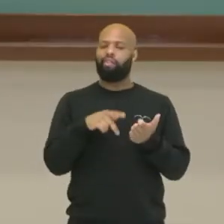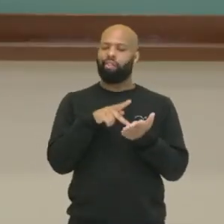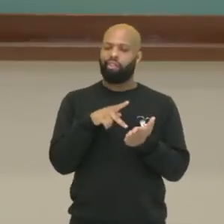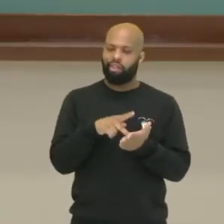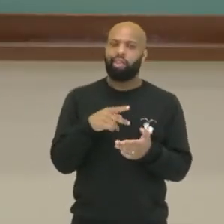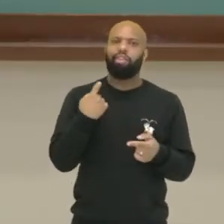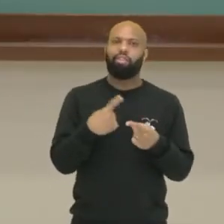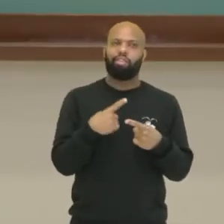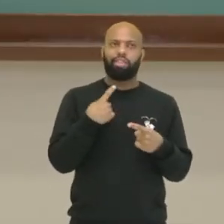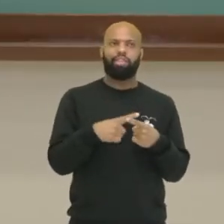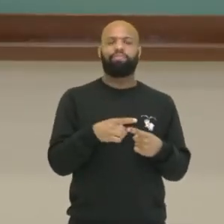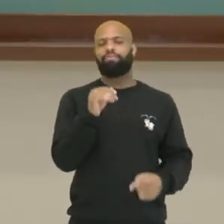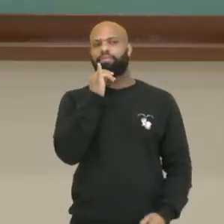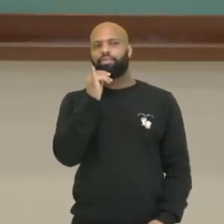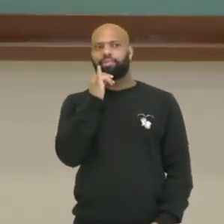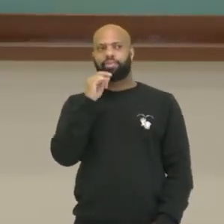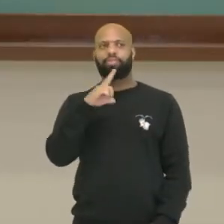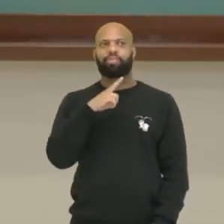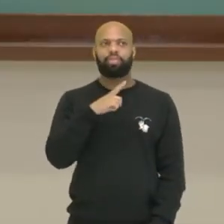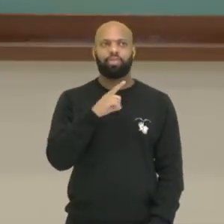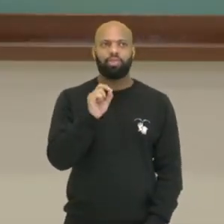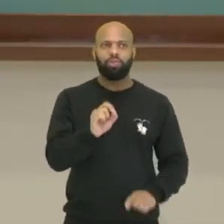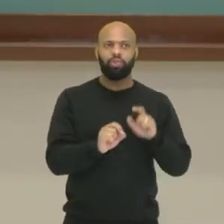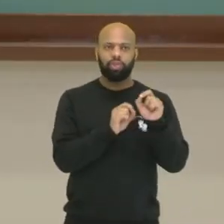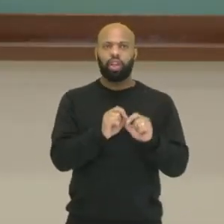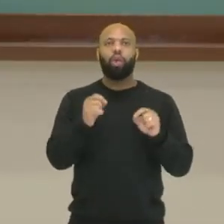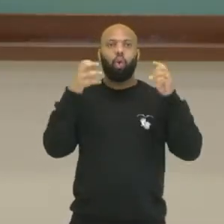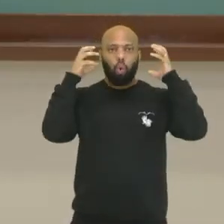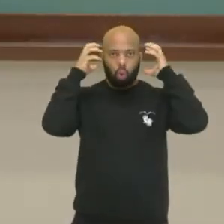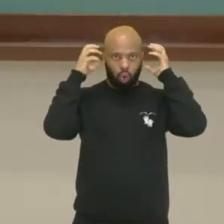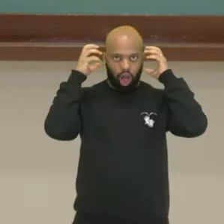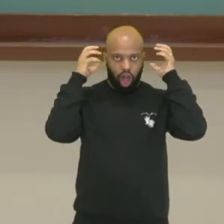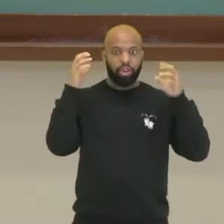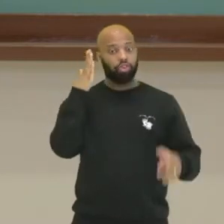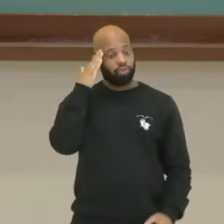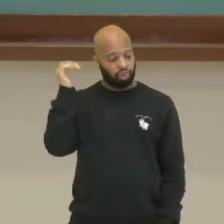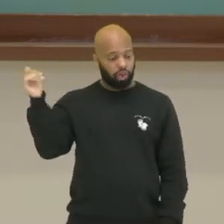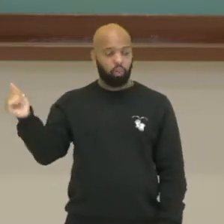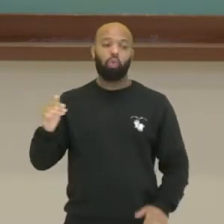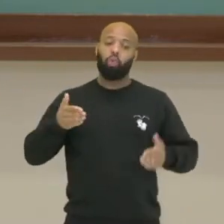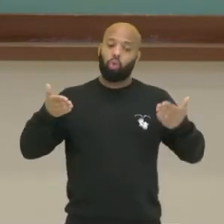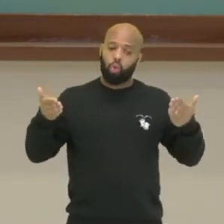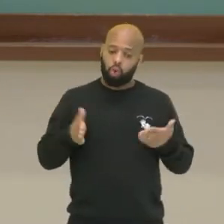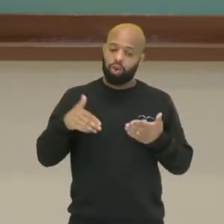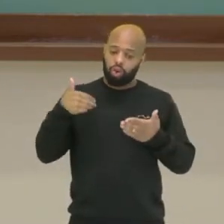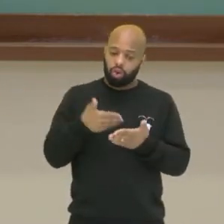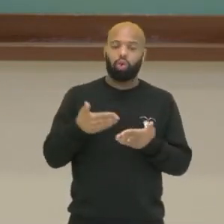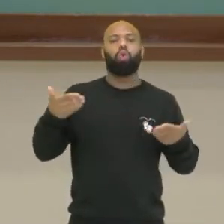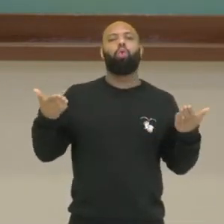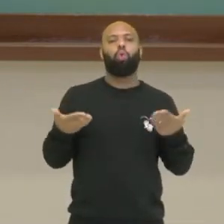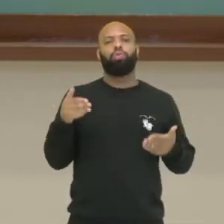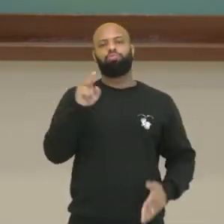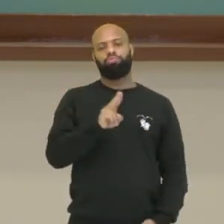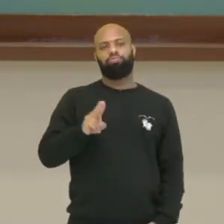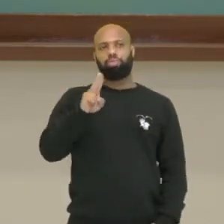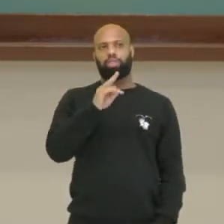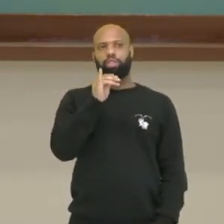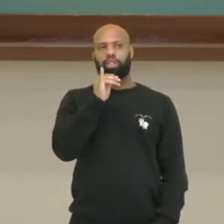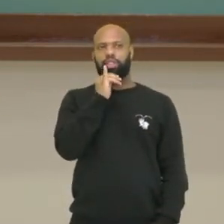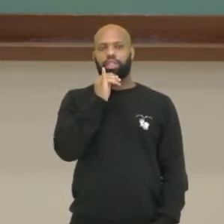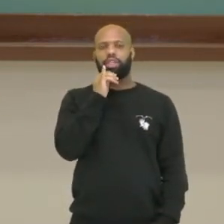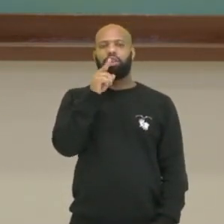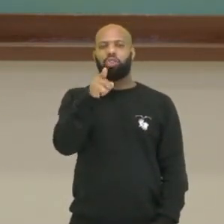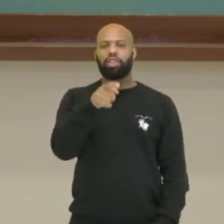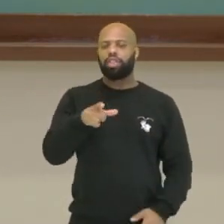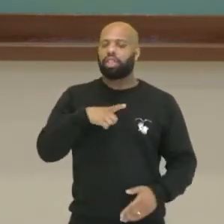rádio, sabe aquela coceirinha que pega? O rádio é uma delas. Até hoje as pessoas fazem uso do rádio. Às vezes você está lá limpando